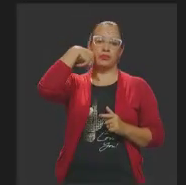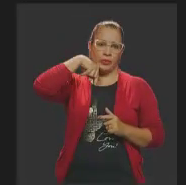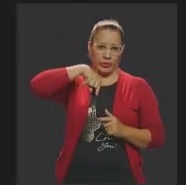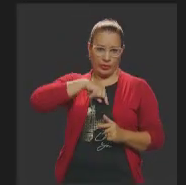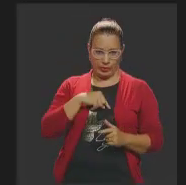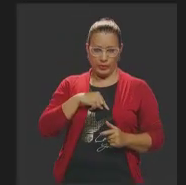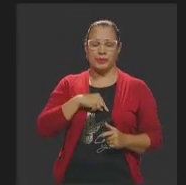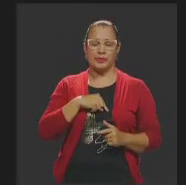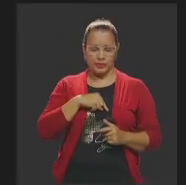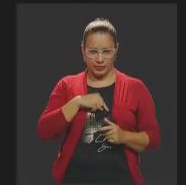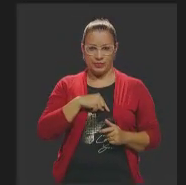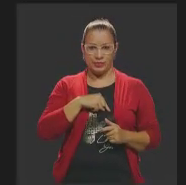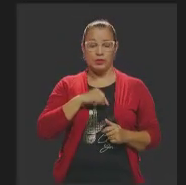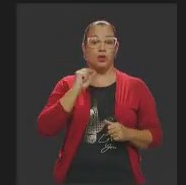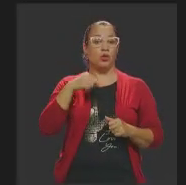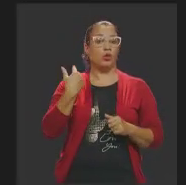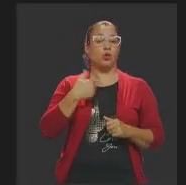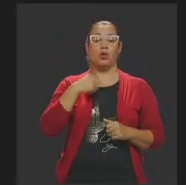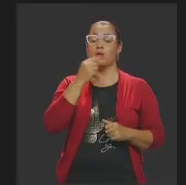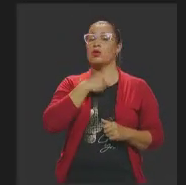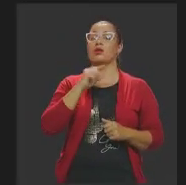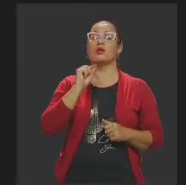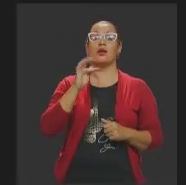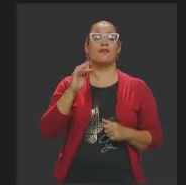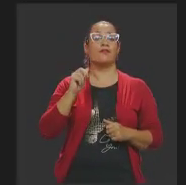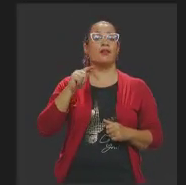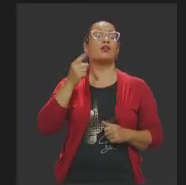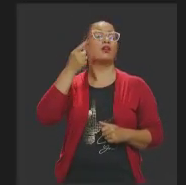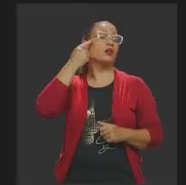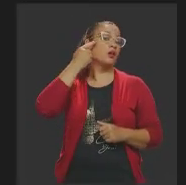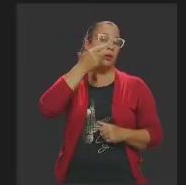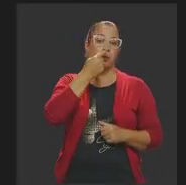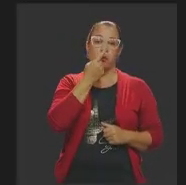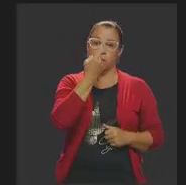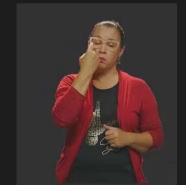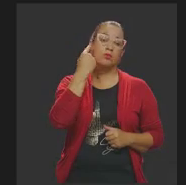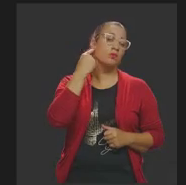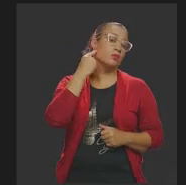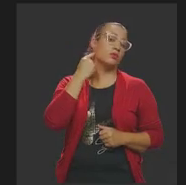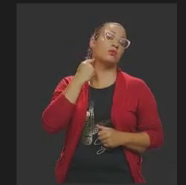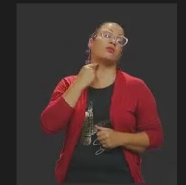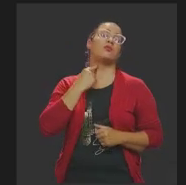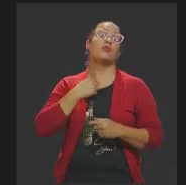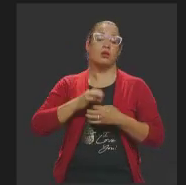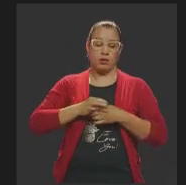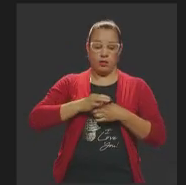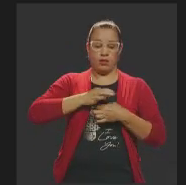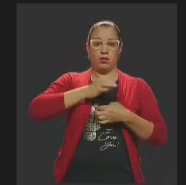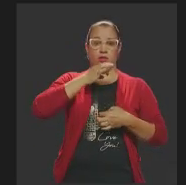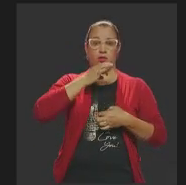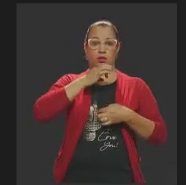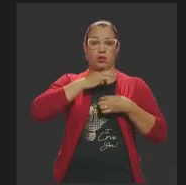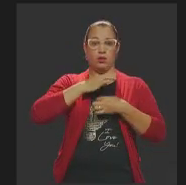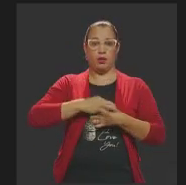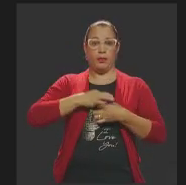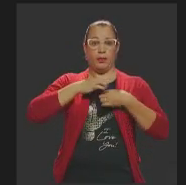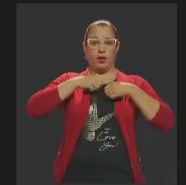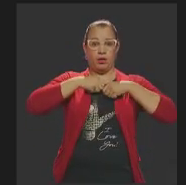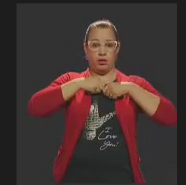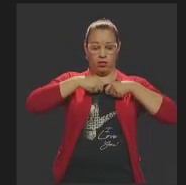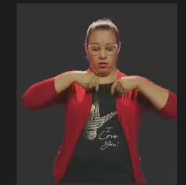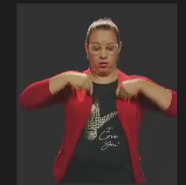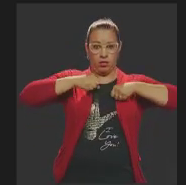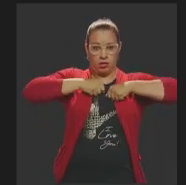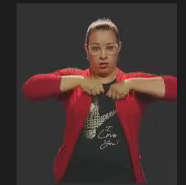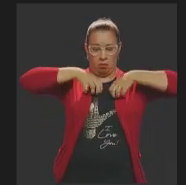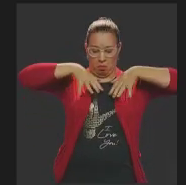corpo. Entrou na fossa nasal, passou pela faringe, foi para a laringe, entrou na traqueia, a traqueia se dividiu em dois, que são chamados